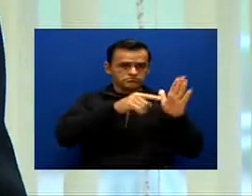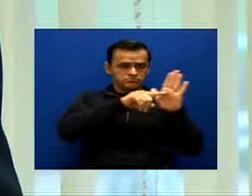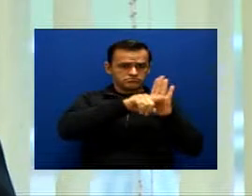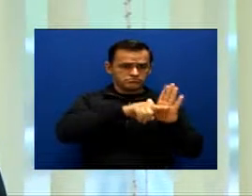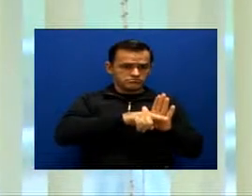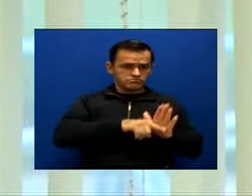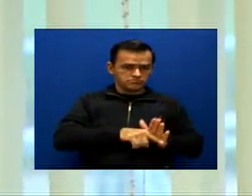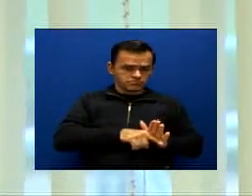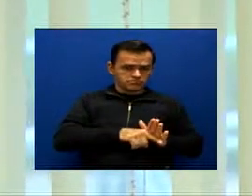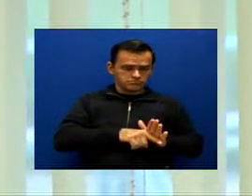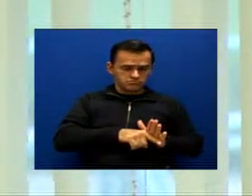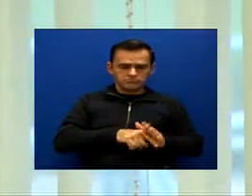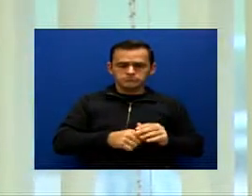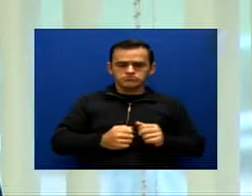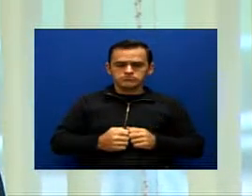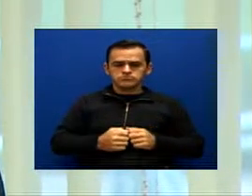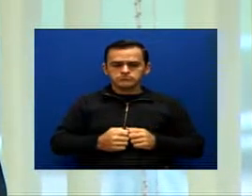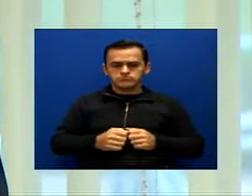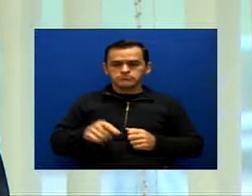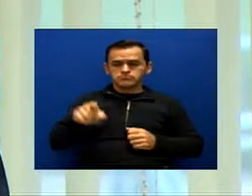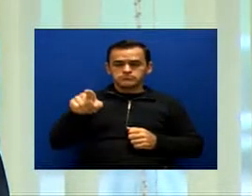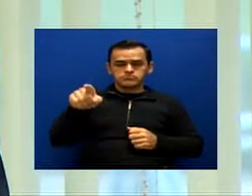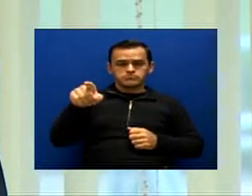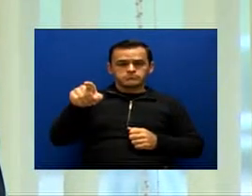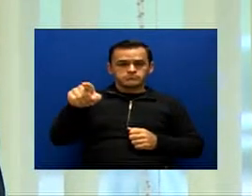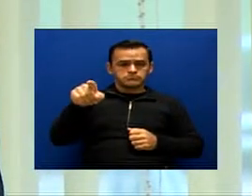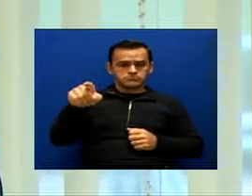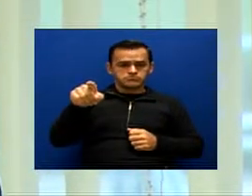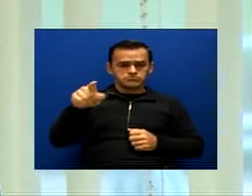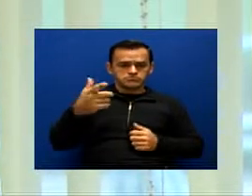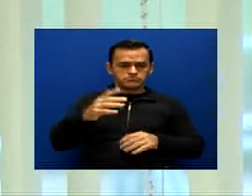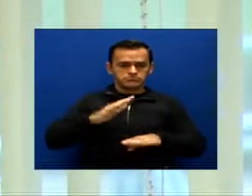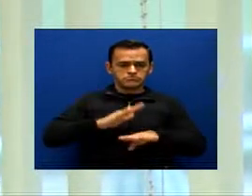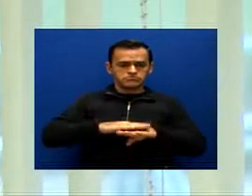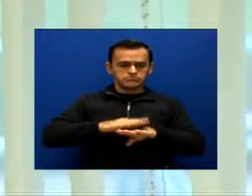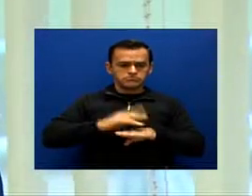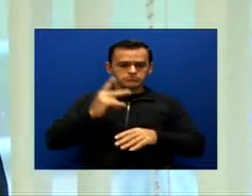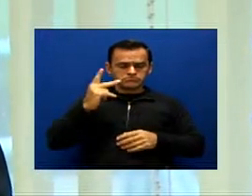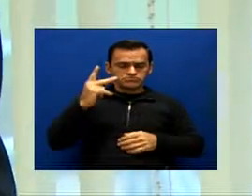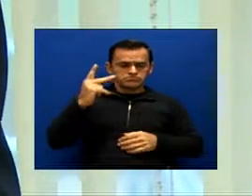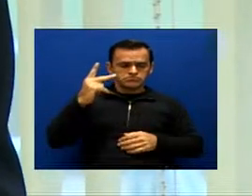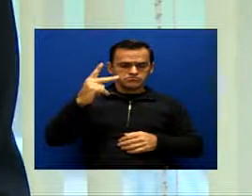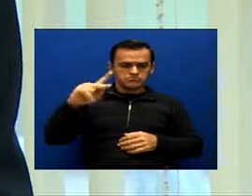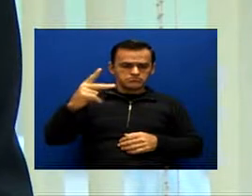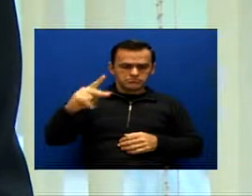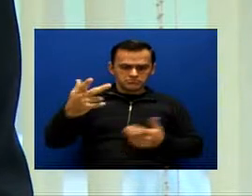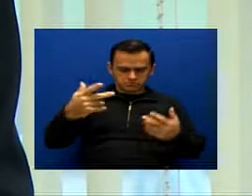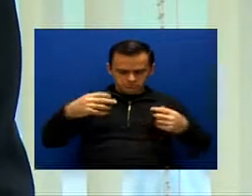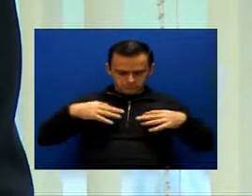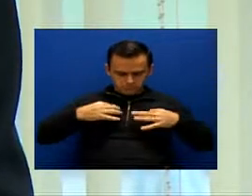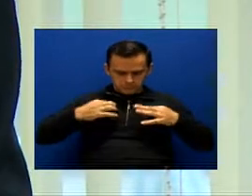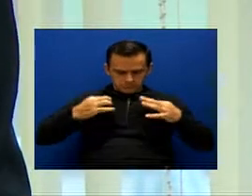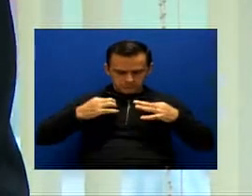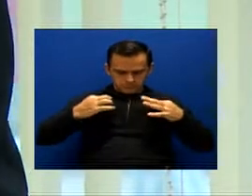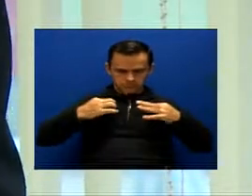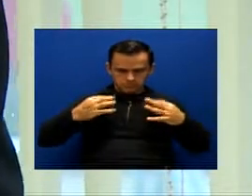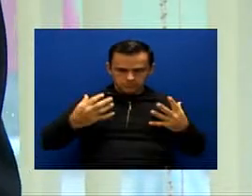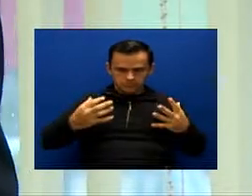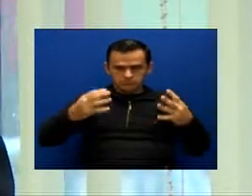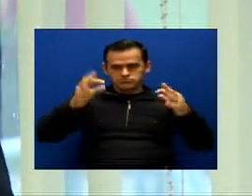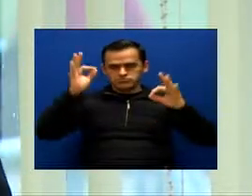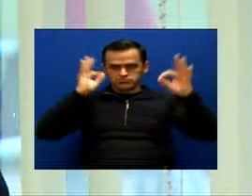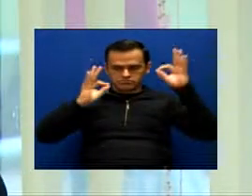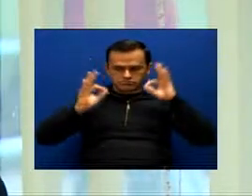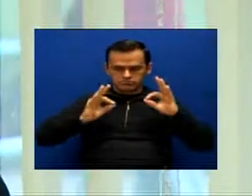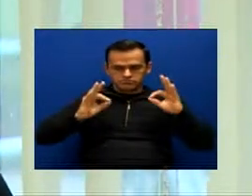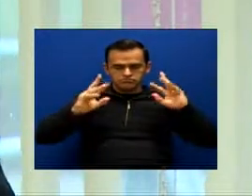Papel, expressão de gênero, é a forma de expressão através das vestimentas, acessórios, corte